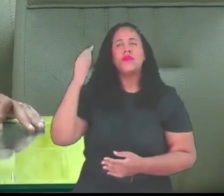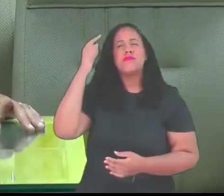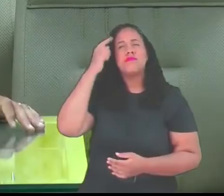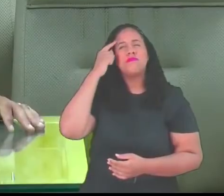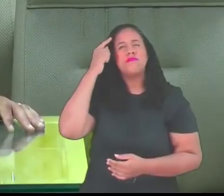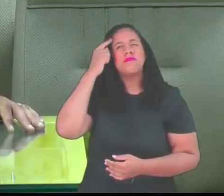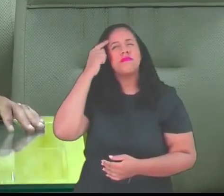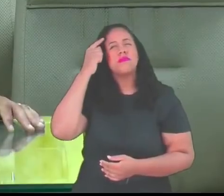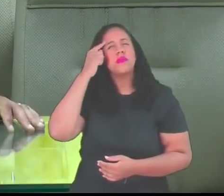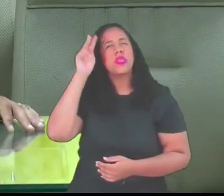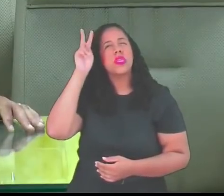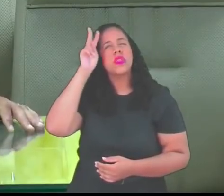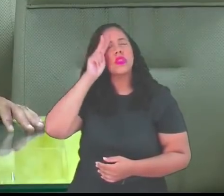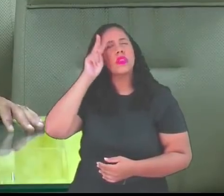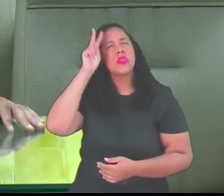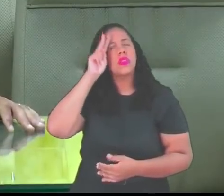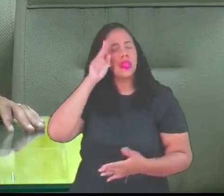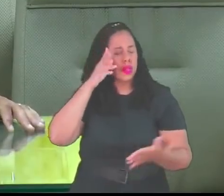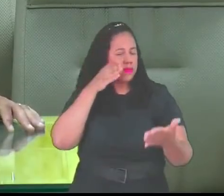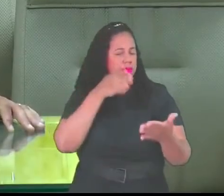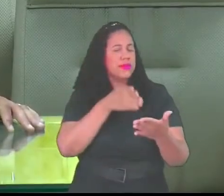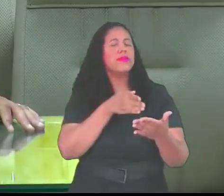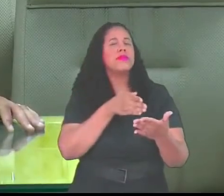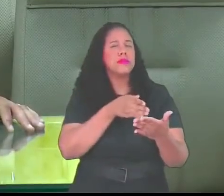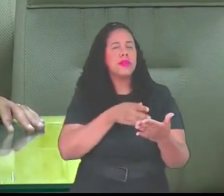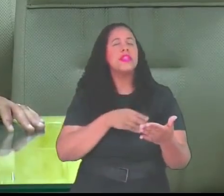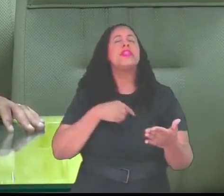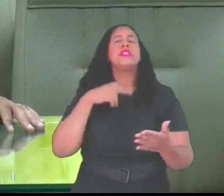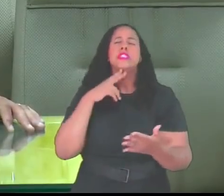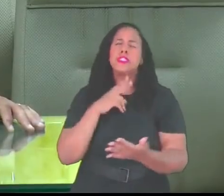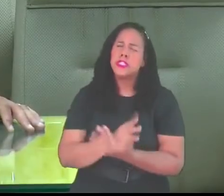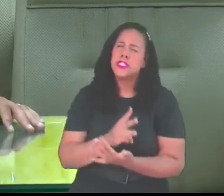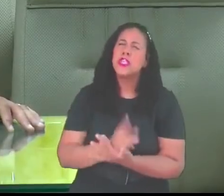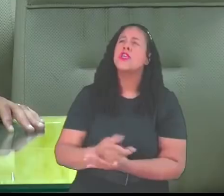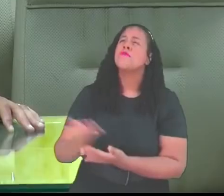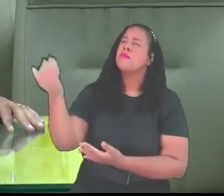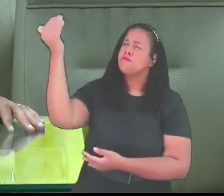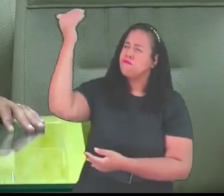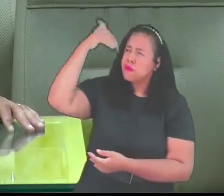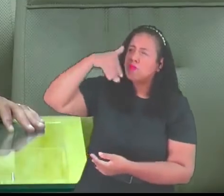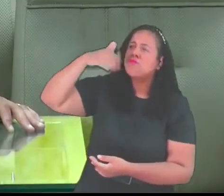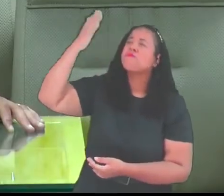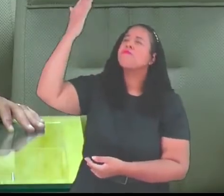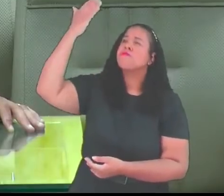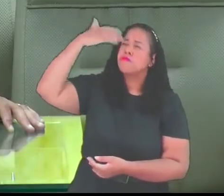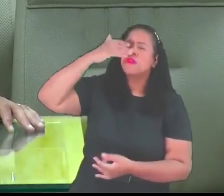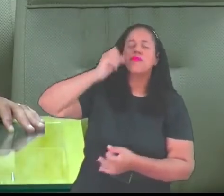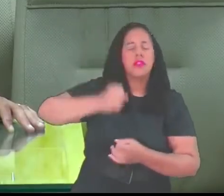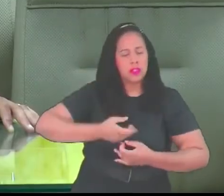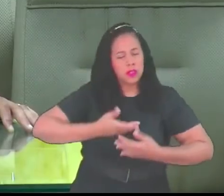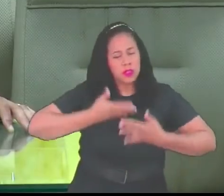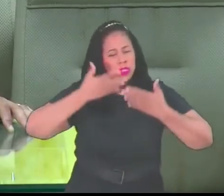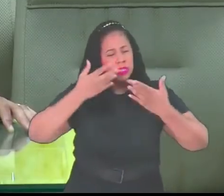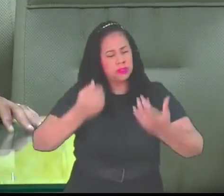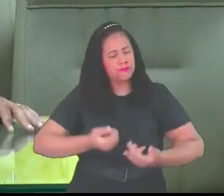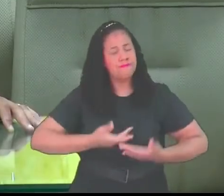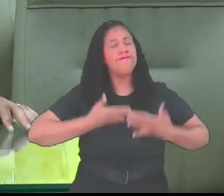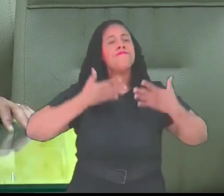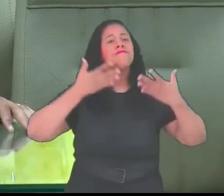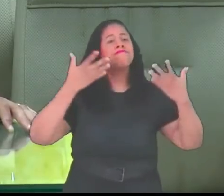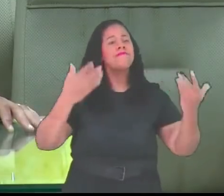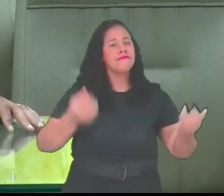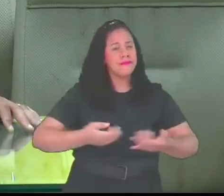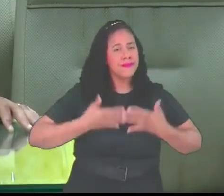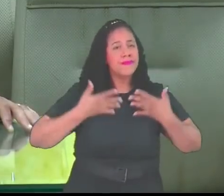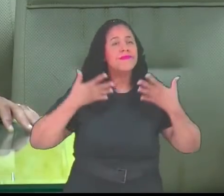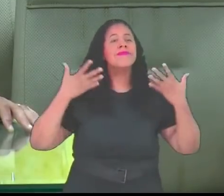aqui. Que isto venha à tona todas as vezes, toda, venha, venha, venha, vá nascendo, vá fluindo, vá fluindo, vá